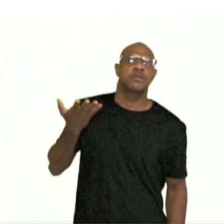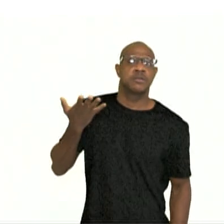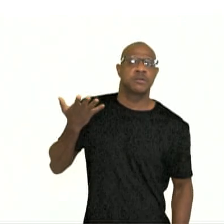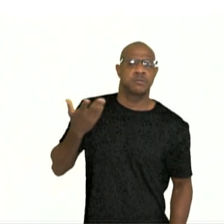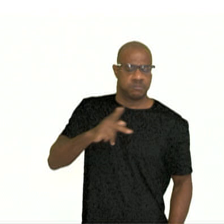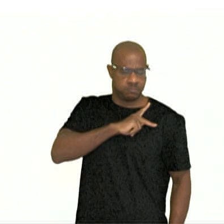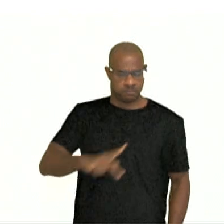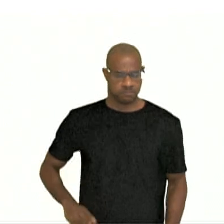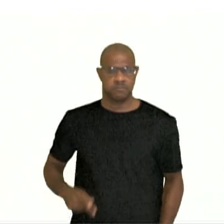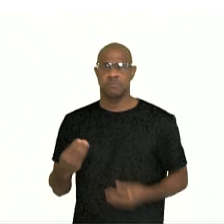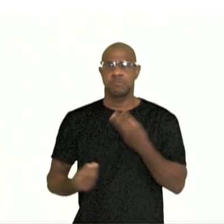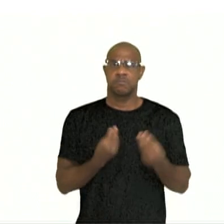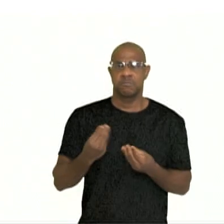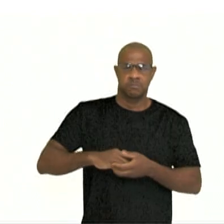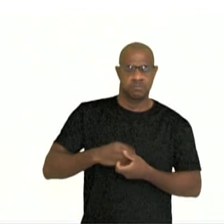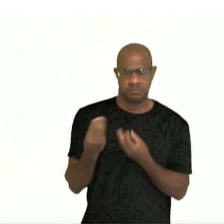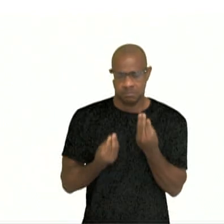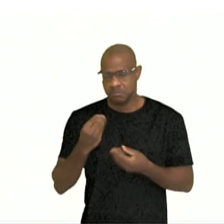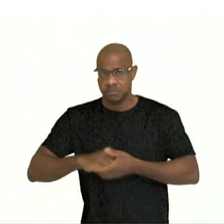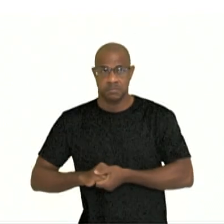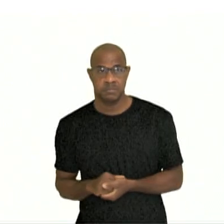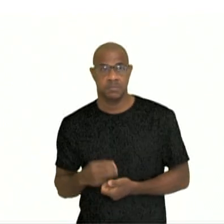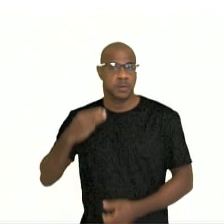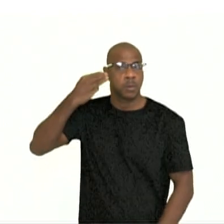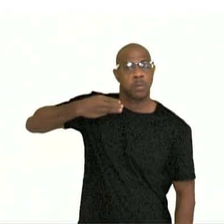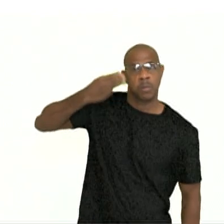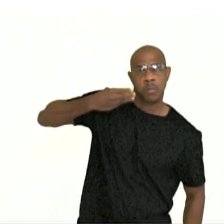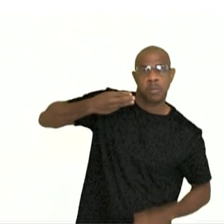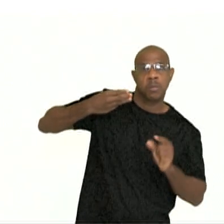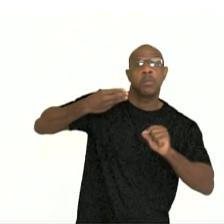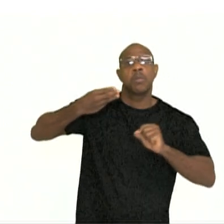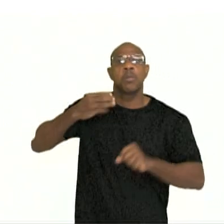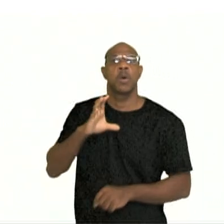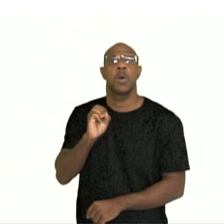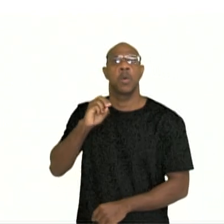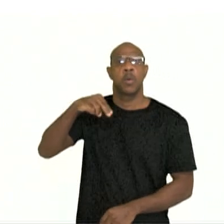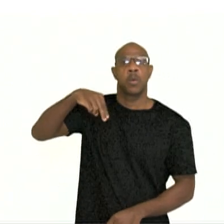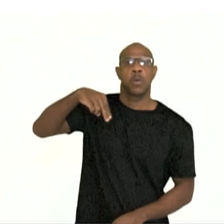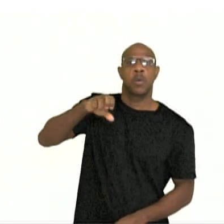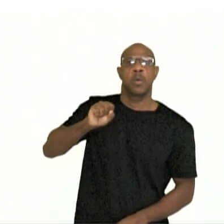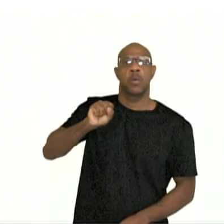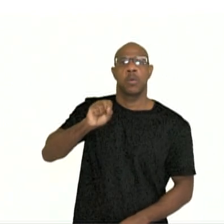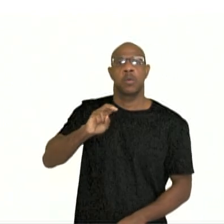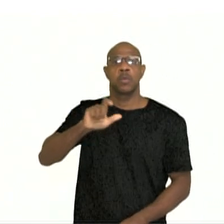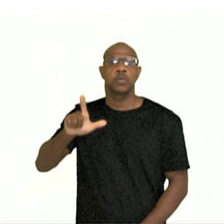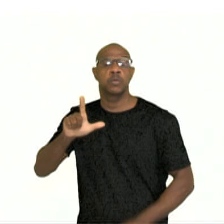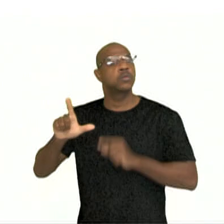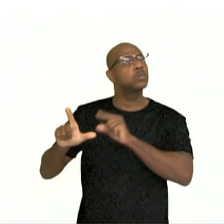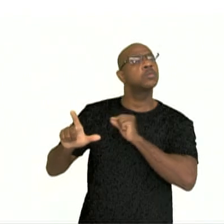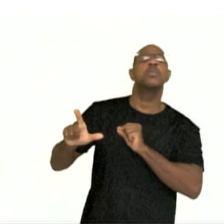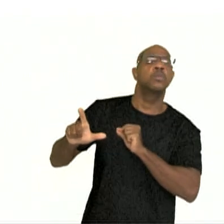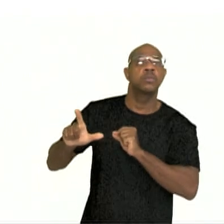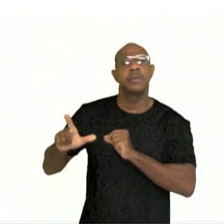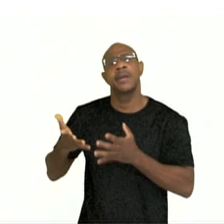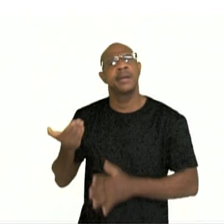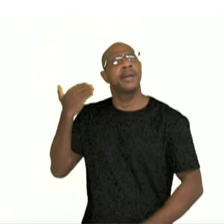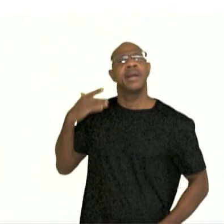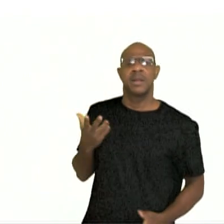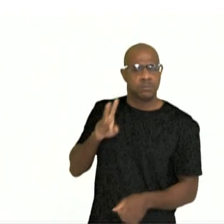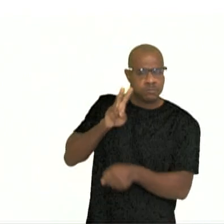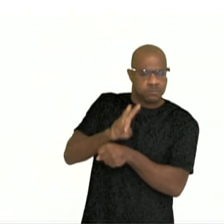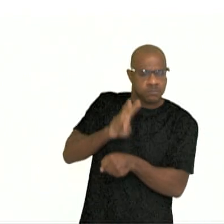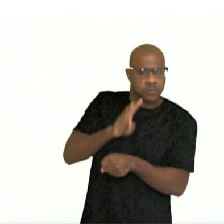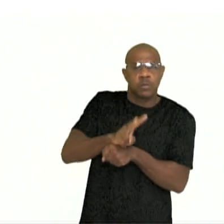O magistrado mais importante, pessoal, ele era o cônsul. O que era o cônsul? O cônsul, ele era como se fosse um